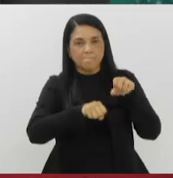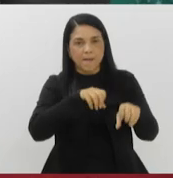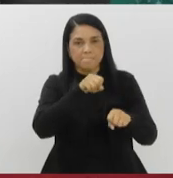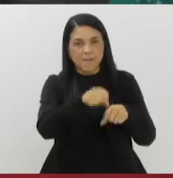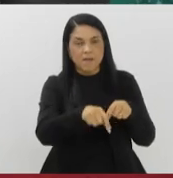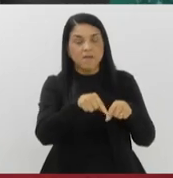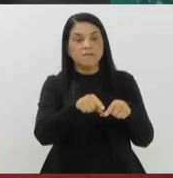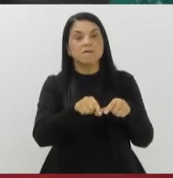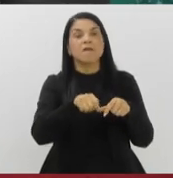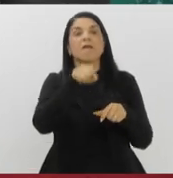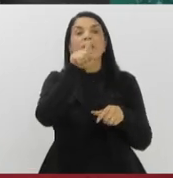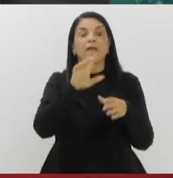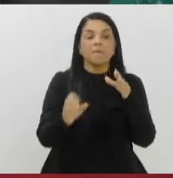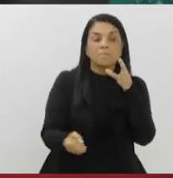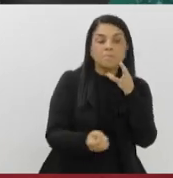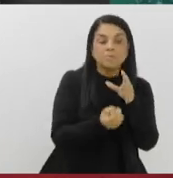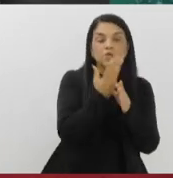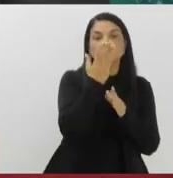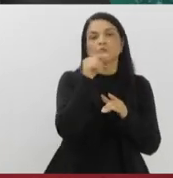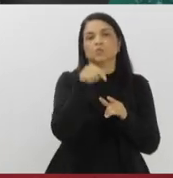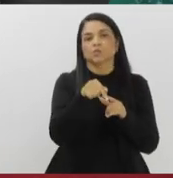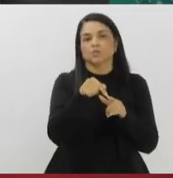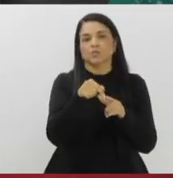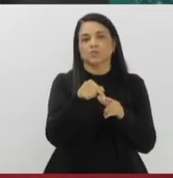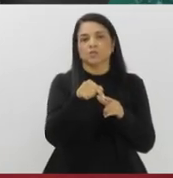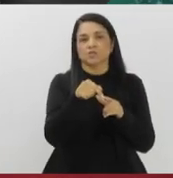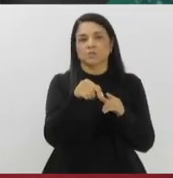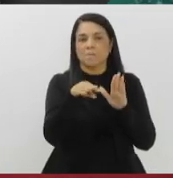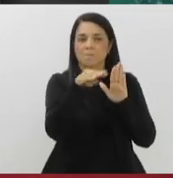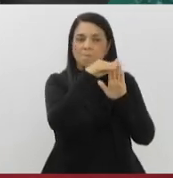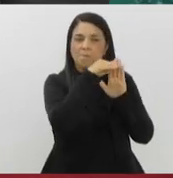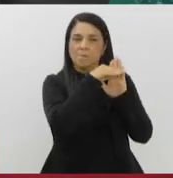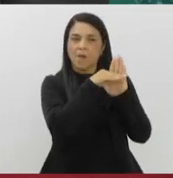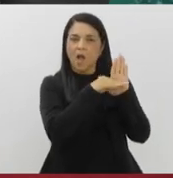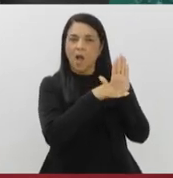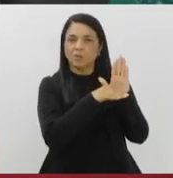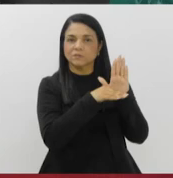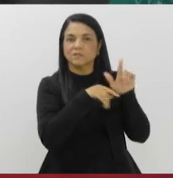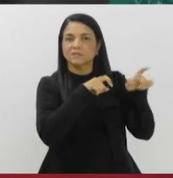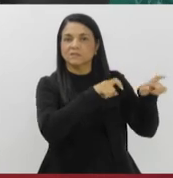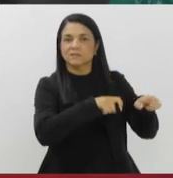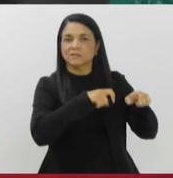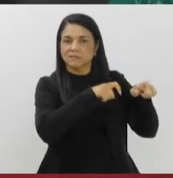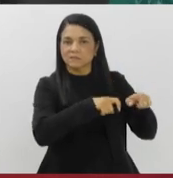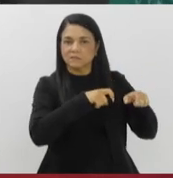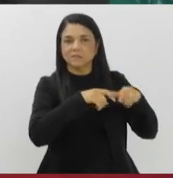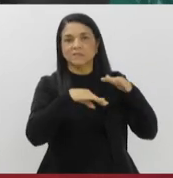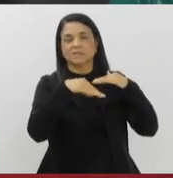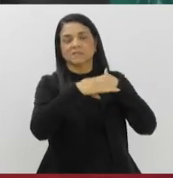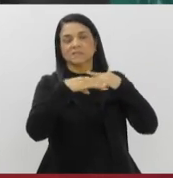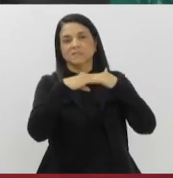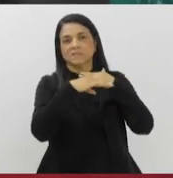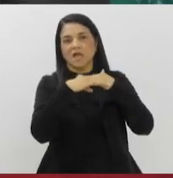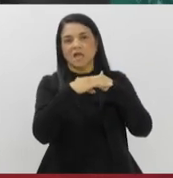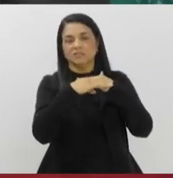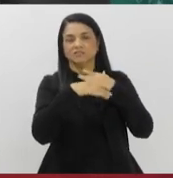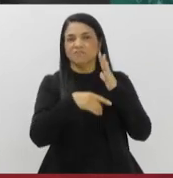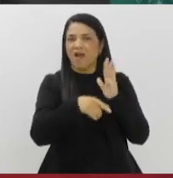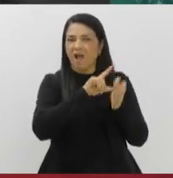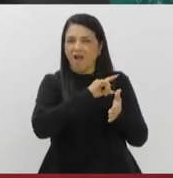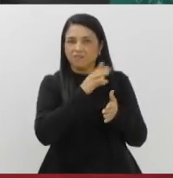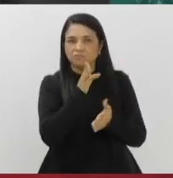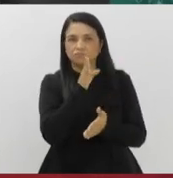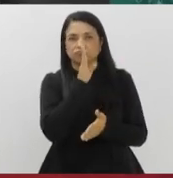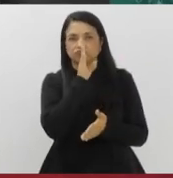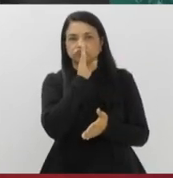quem produz na pauta das cidades. Entendeu? Para a gente é muito importante. Porque foi um processo de silenciamento intenso, não só